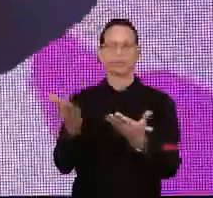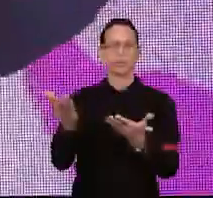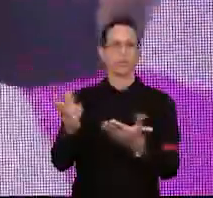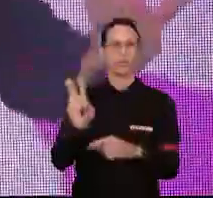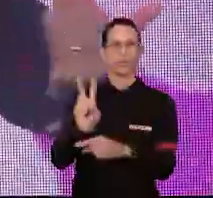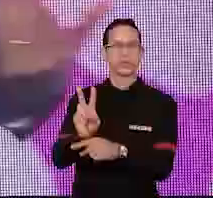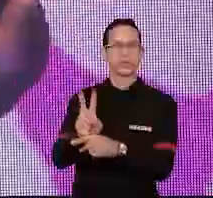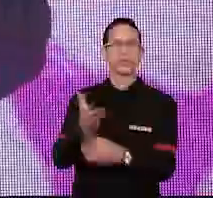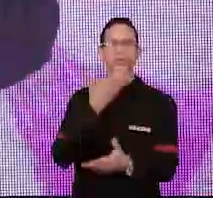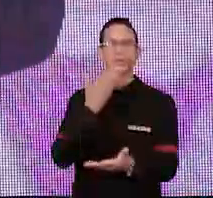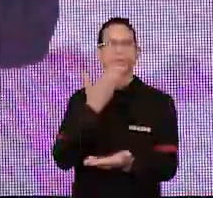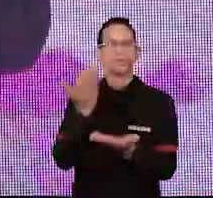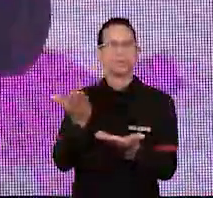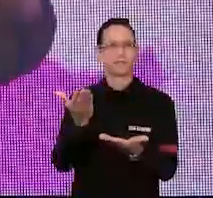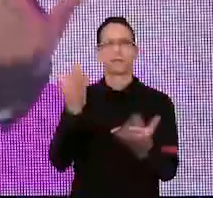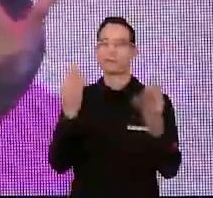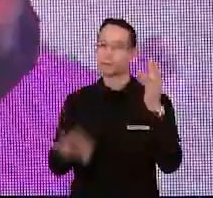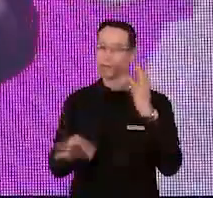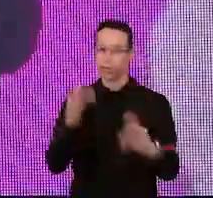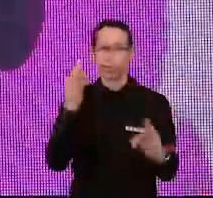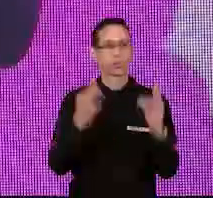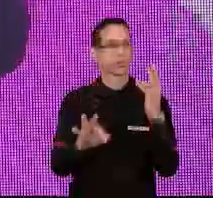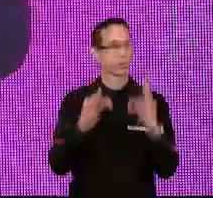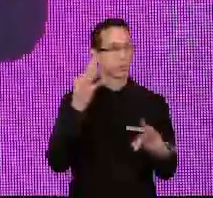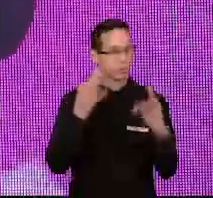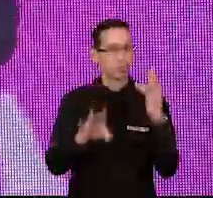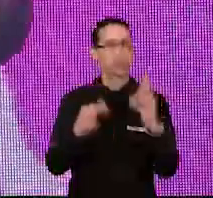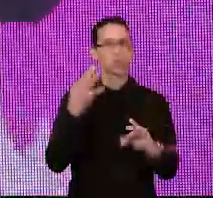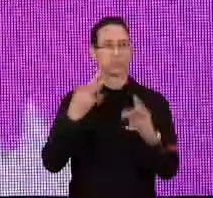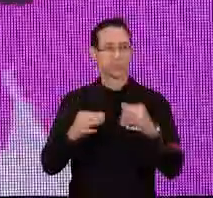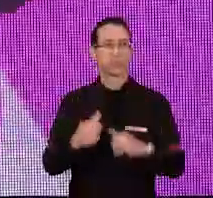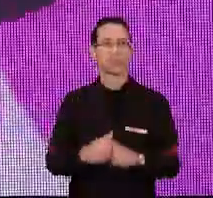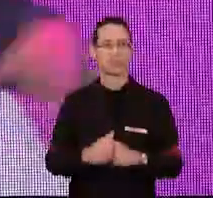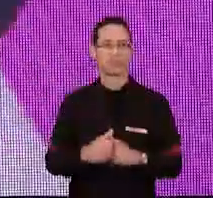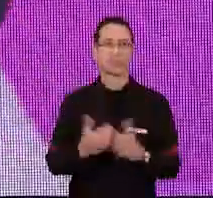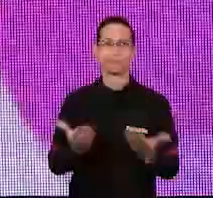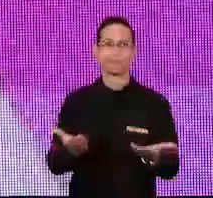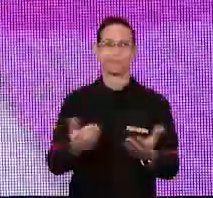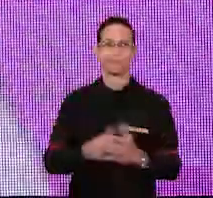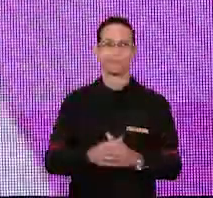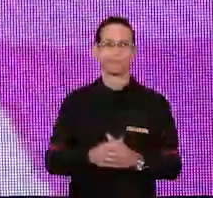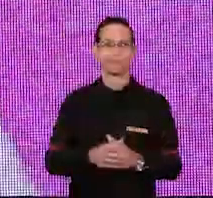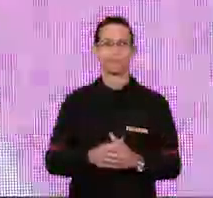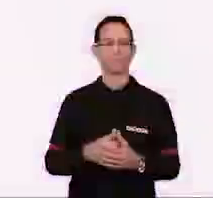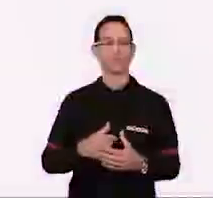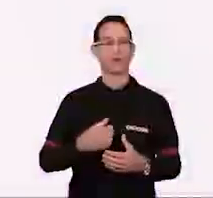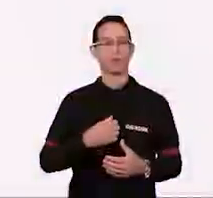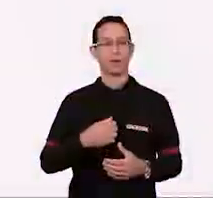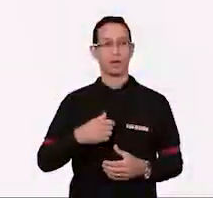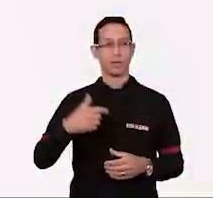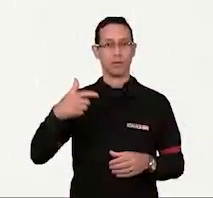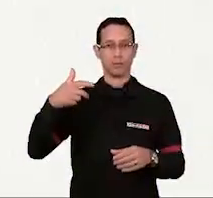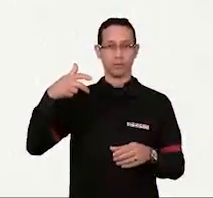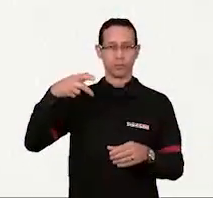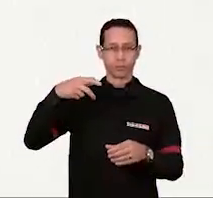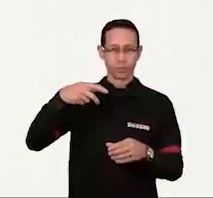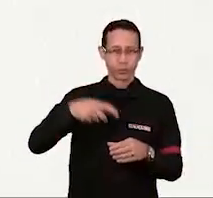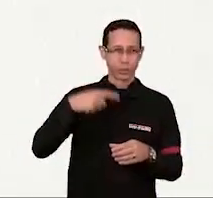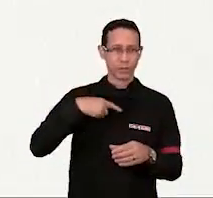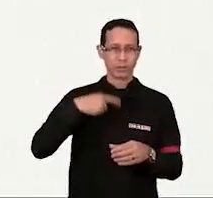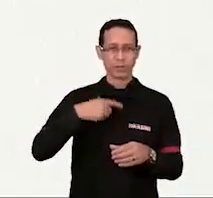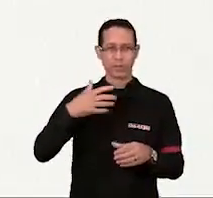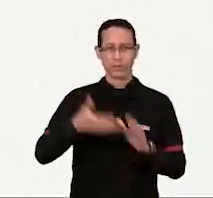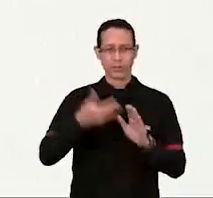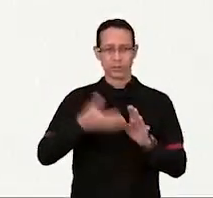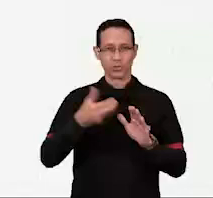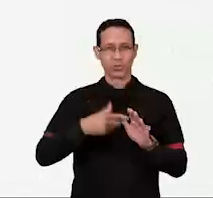dói alucinadamente, o bicho se incomoda, o bicho está anestesiado, entubado, você lava essa úlcera, aumenta a frequência cardíaca, né? Botei o vídeo, só